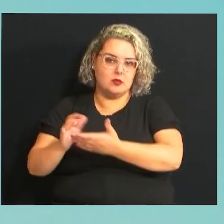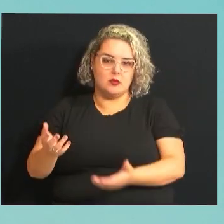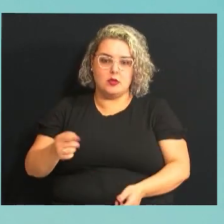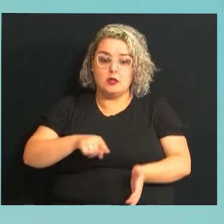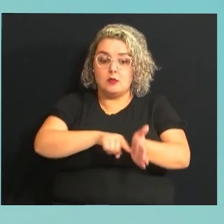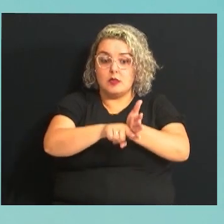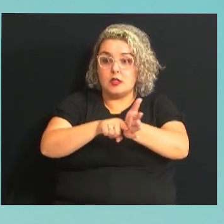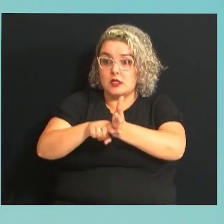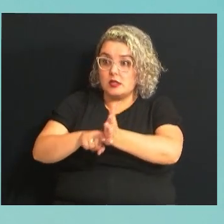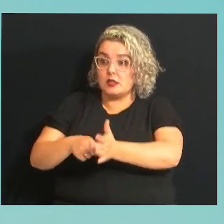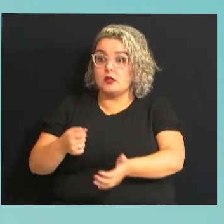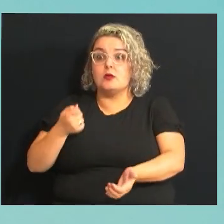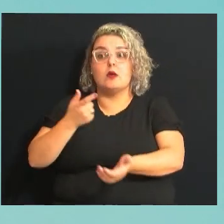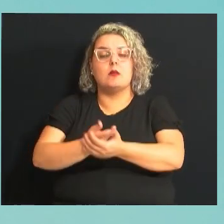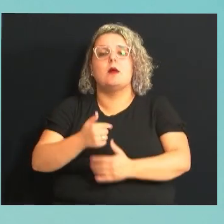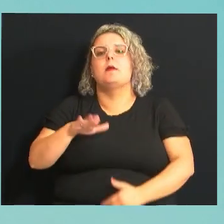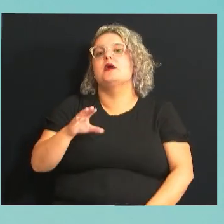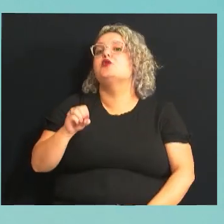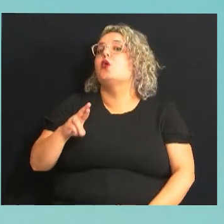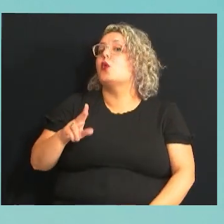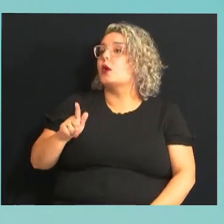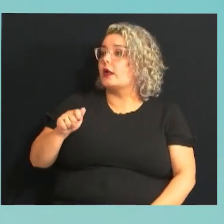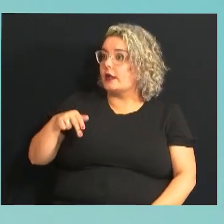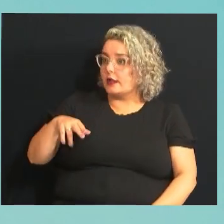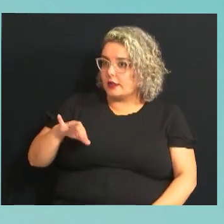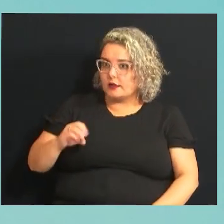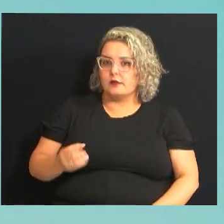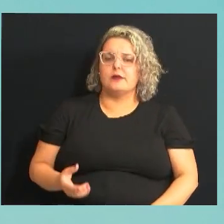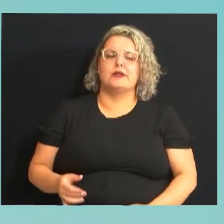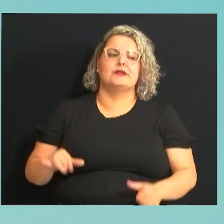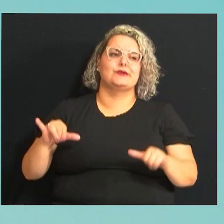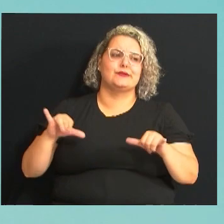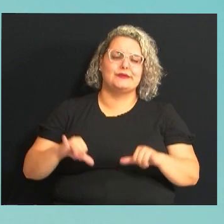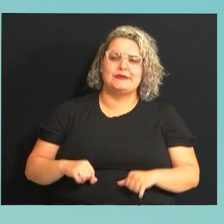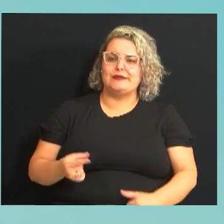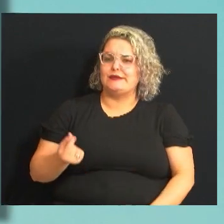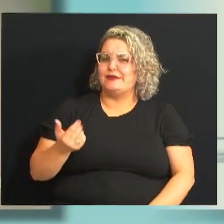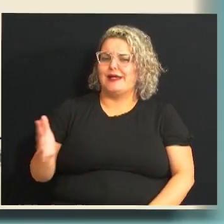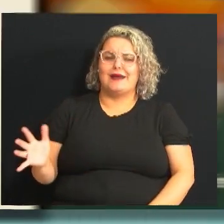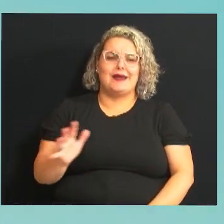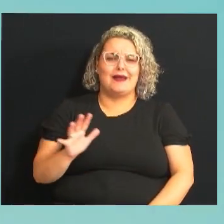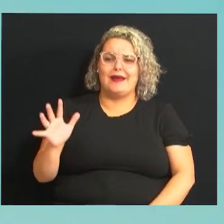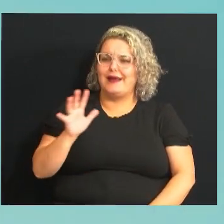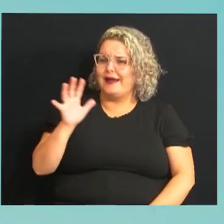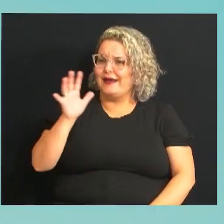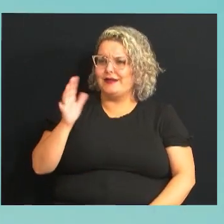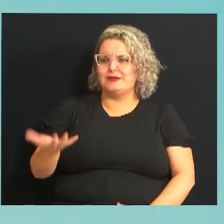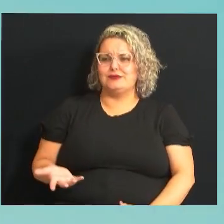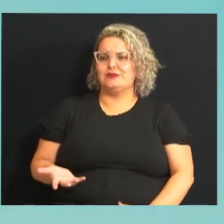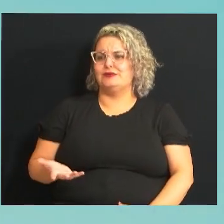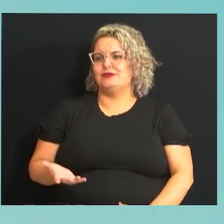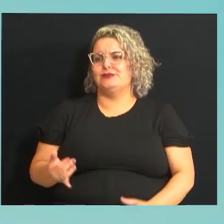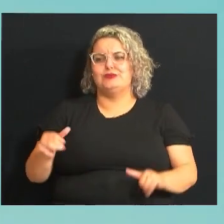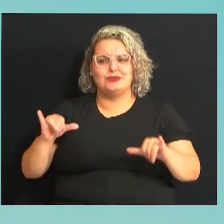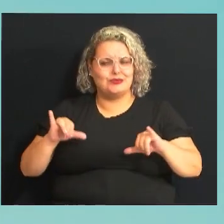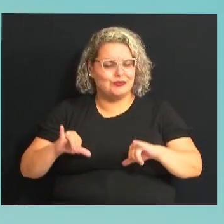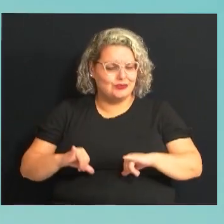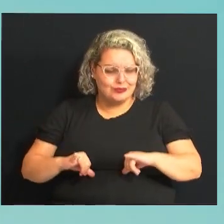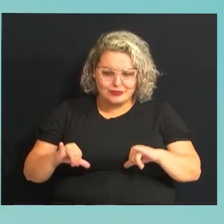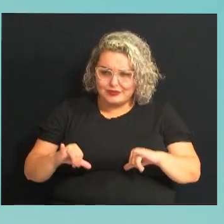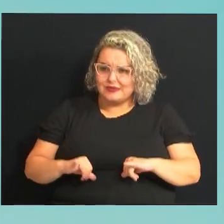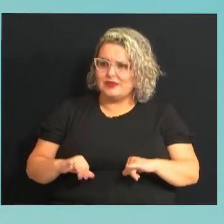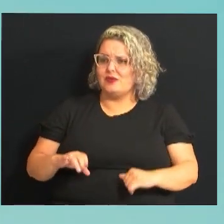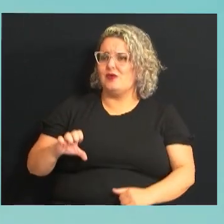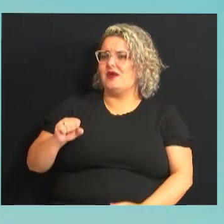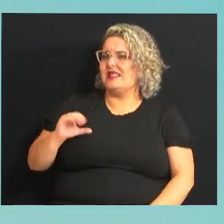da minha filha, eu estava pesquisando muito e tentando comprar muito mais orgânico, e sofrendo com preços que